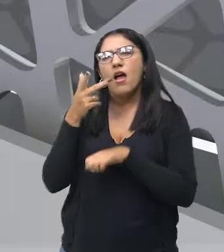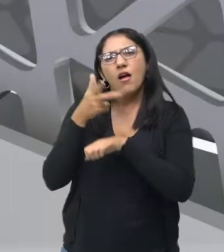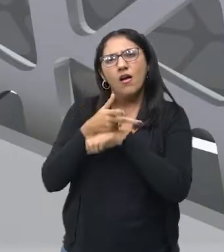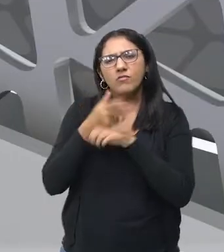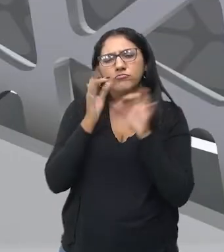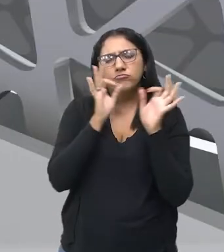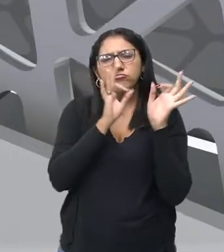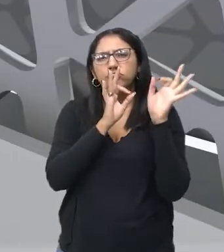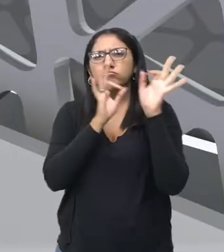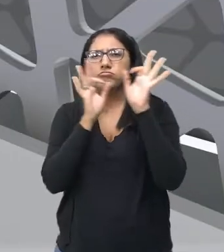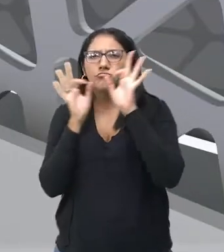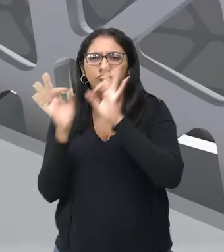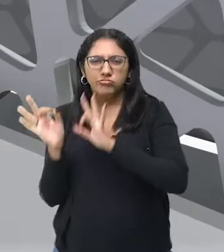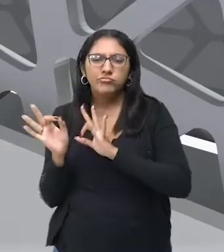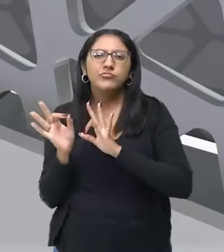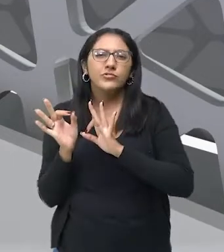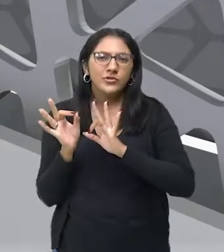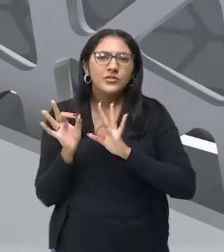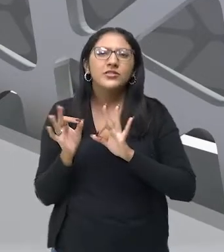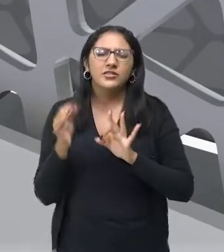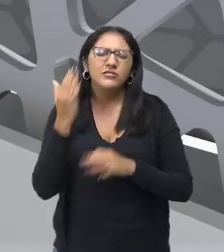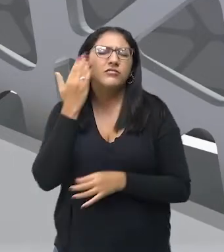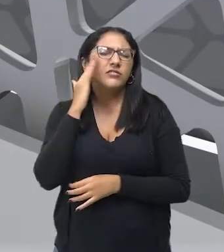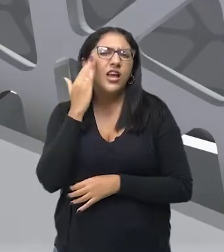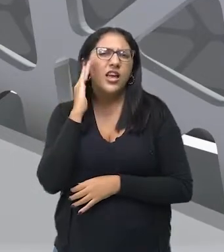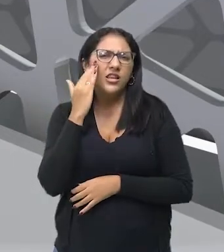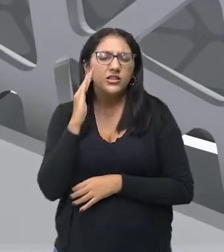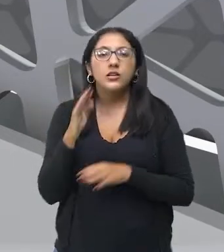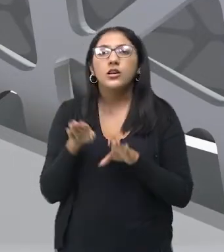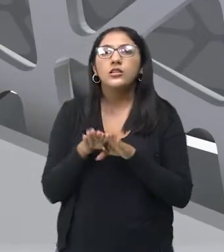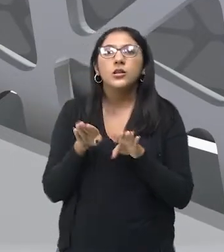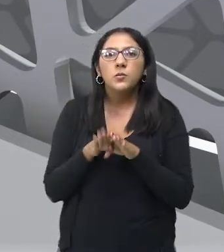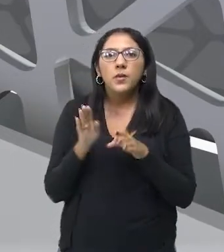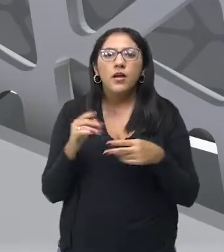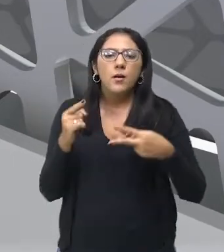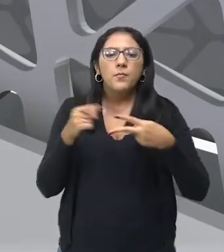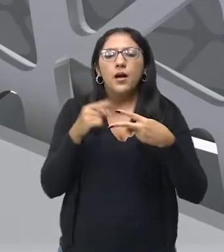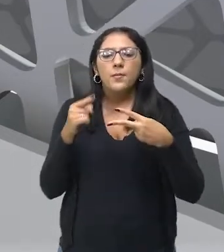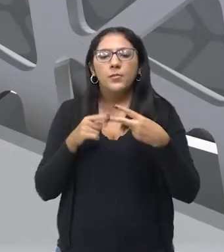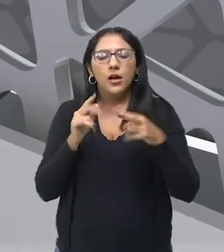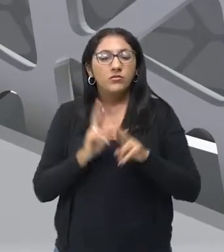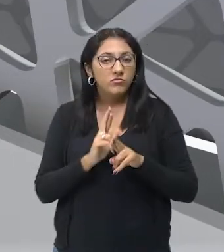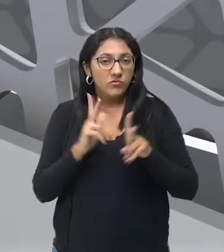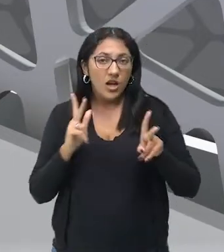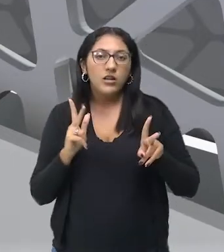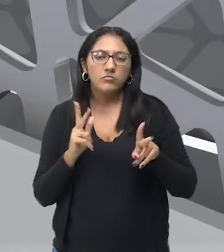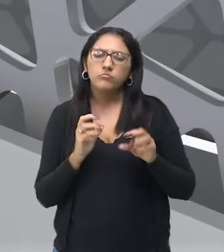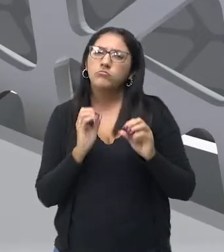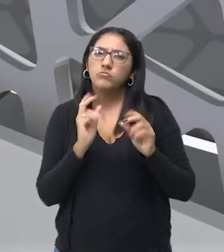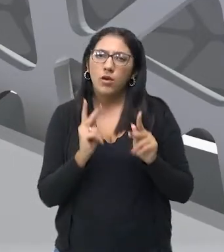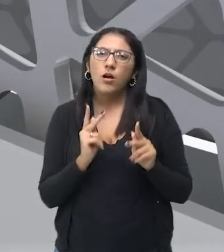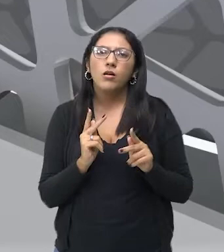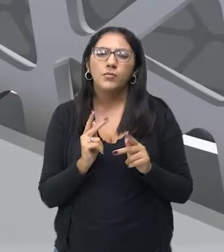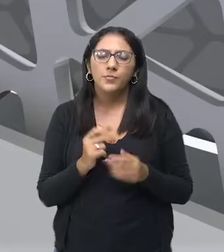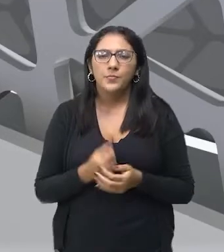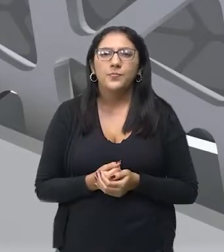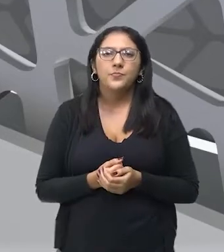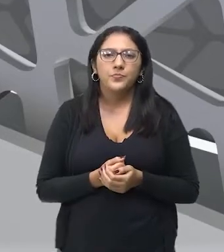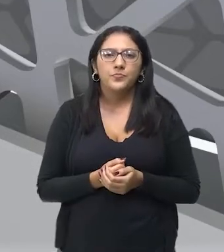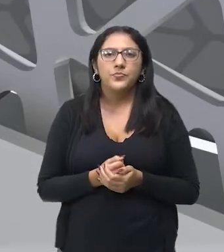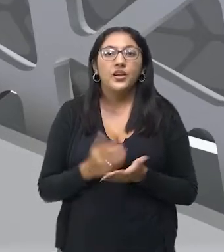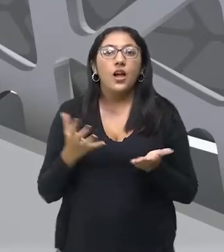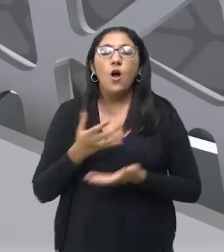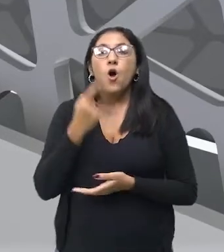aí com um vídeo de uma situação e tem dito que fato é uma coisa, opinião é outra. Beleza? Vamos